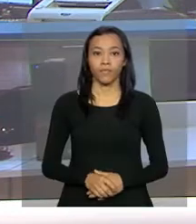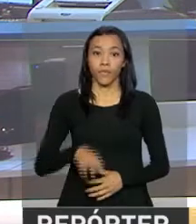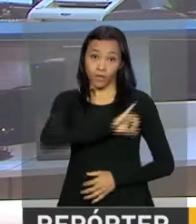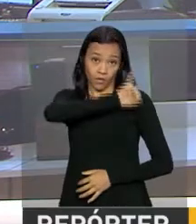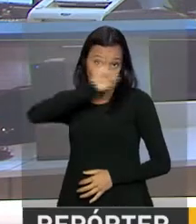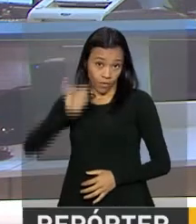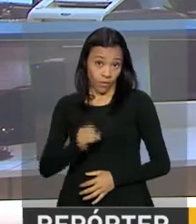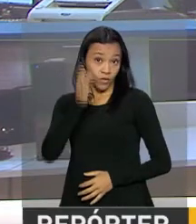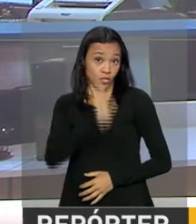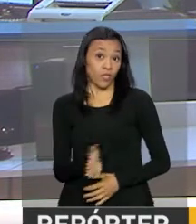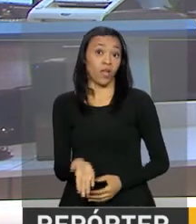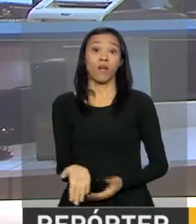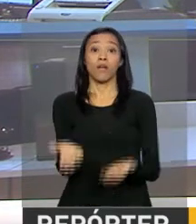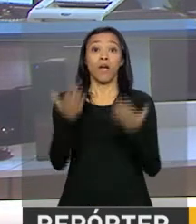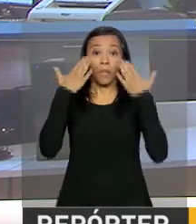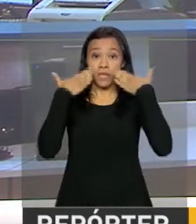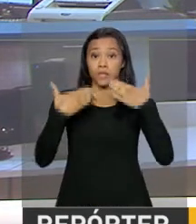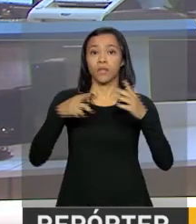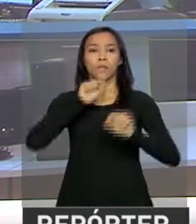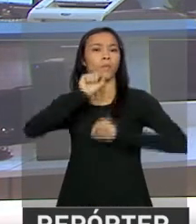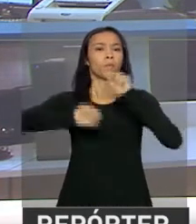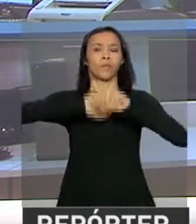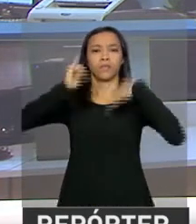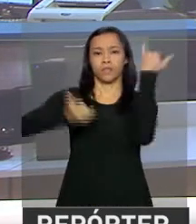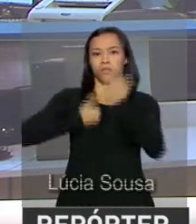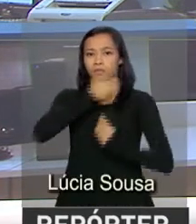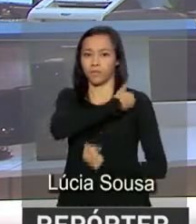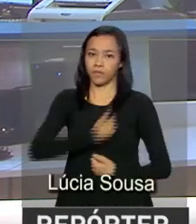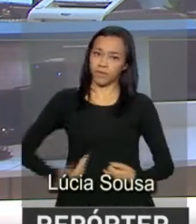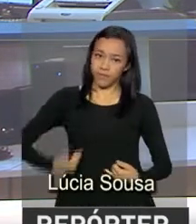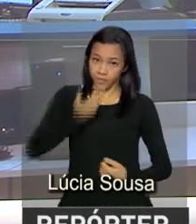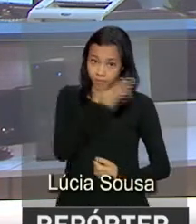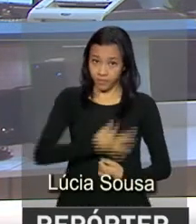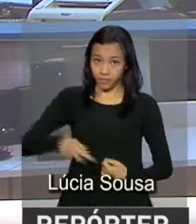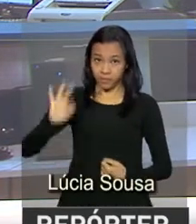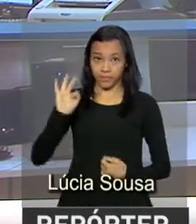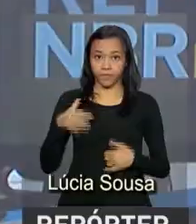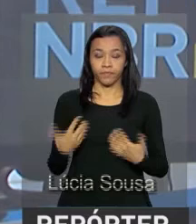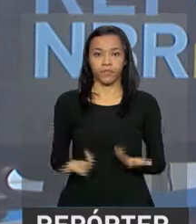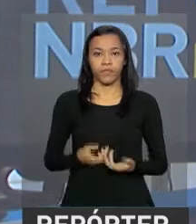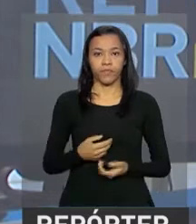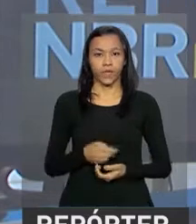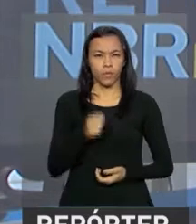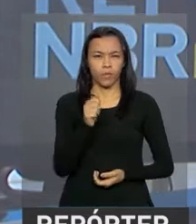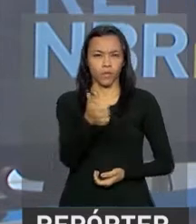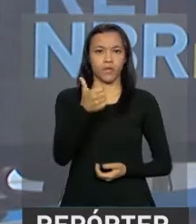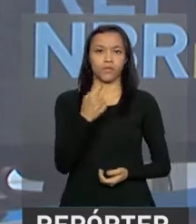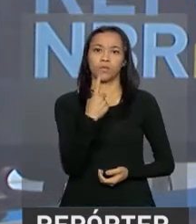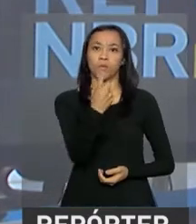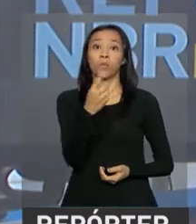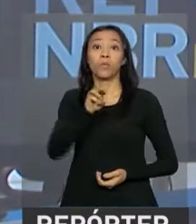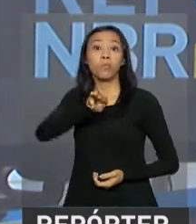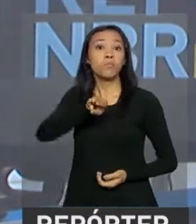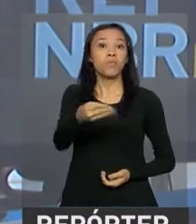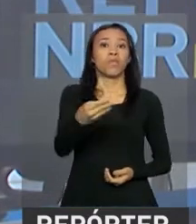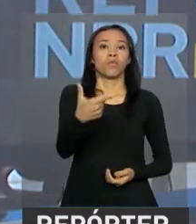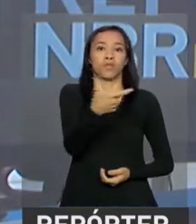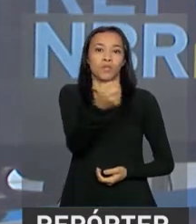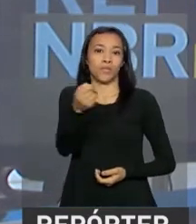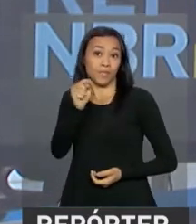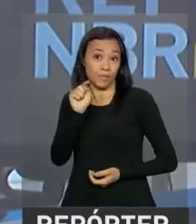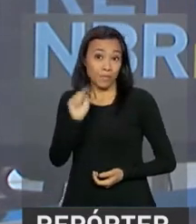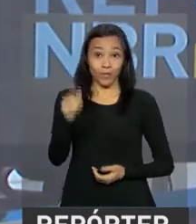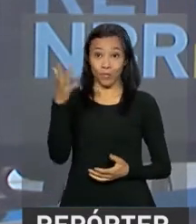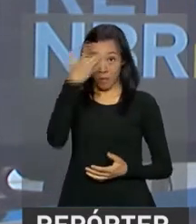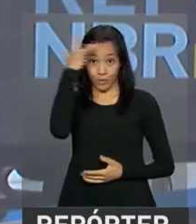Olá, estamos de volta com o repórter NBR e as notícias do governo federal. Quase 1 milhão e 200 mil